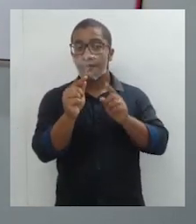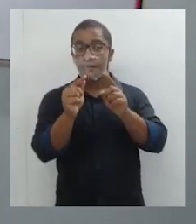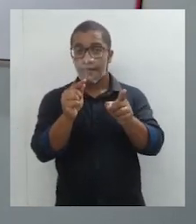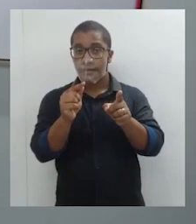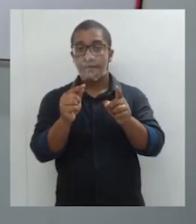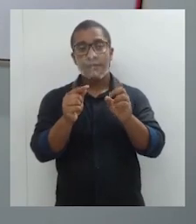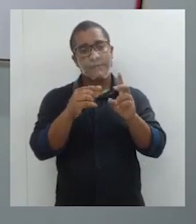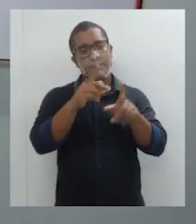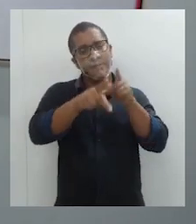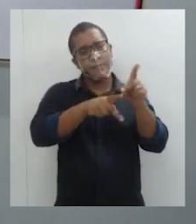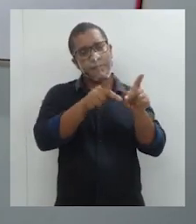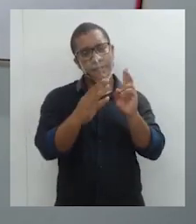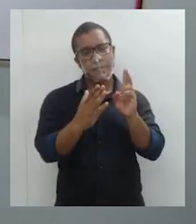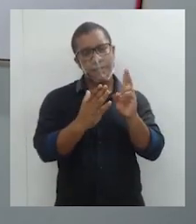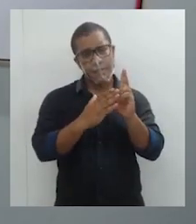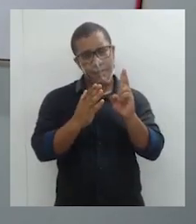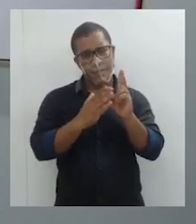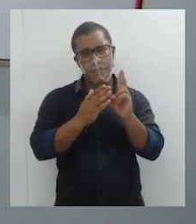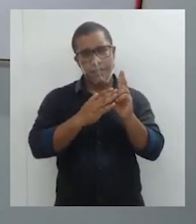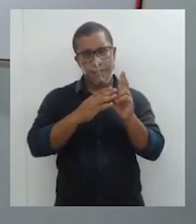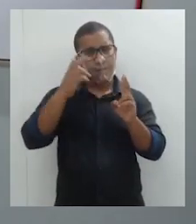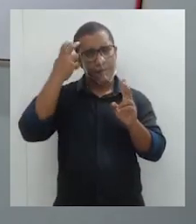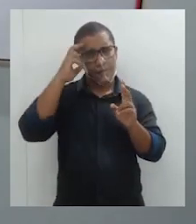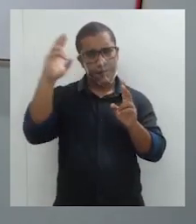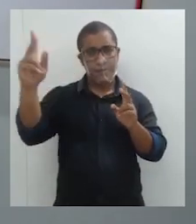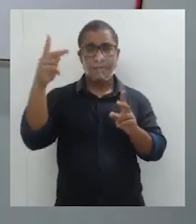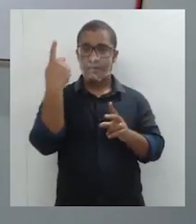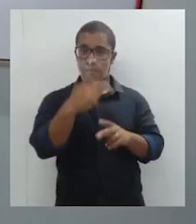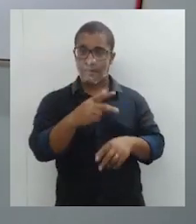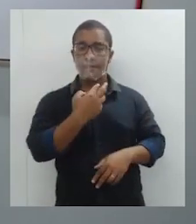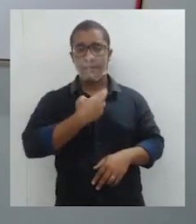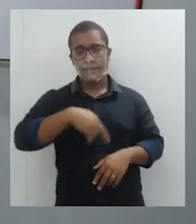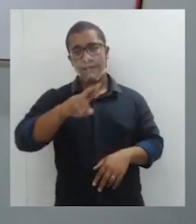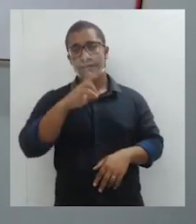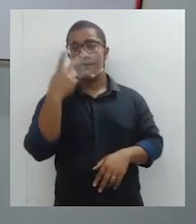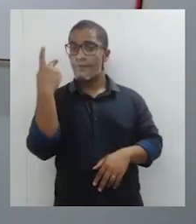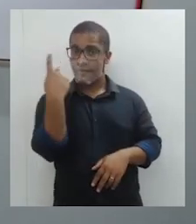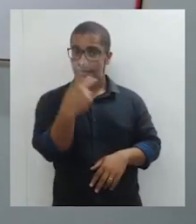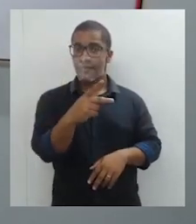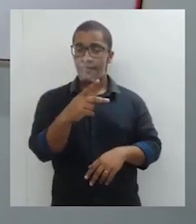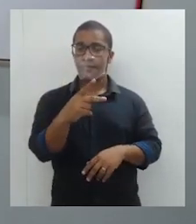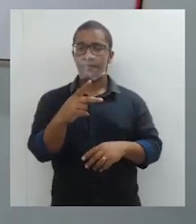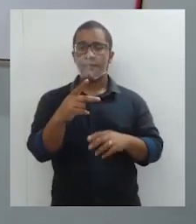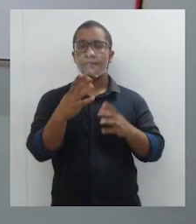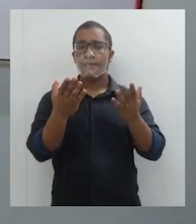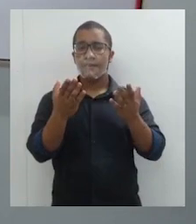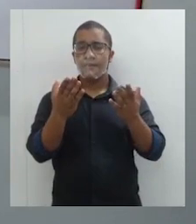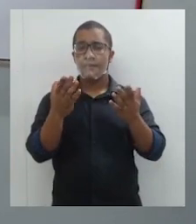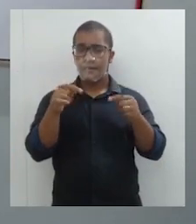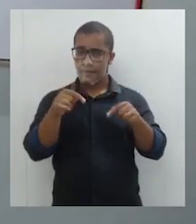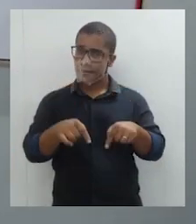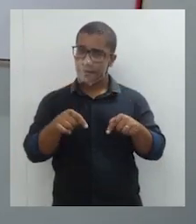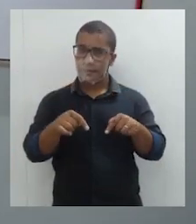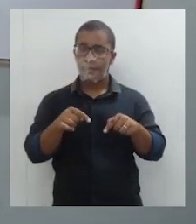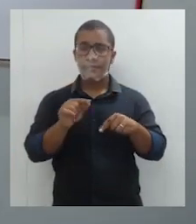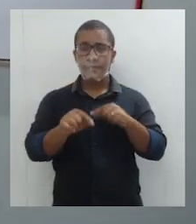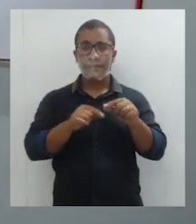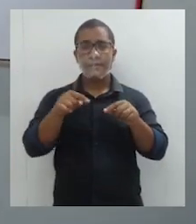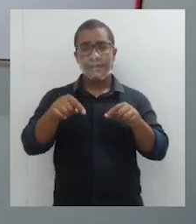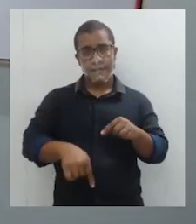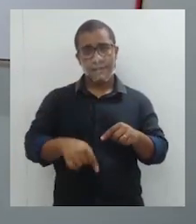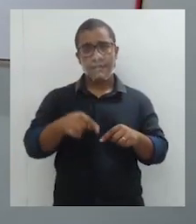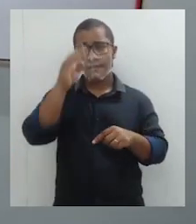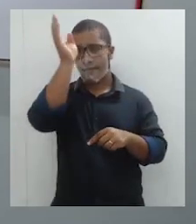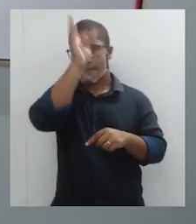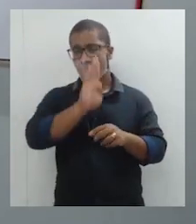cultura desse povo da tradição religiosa dos povos indígenas em especial sobre aqueles que